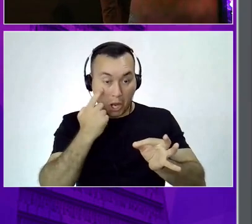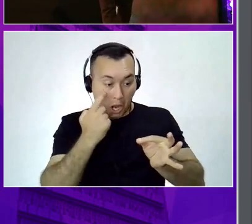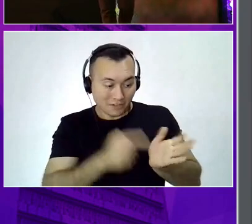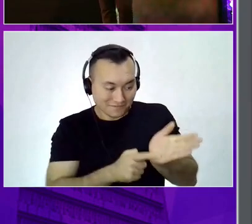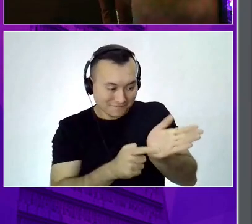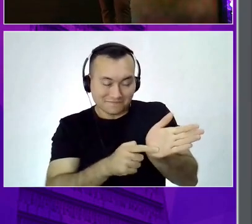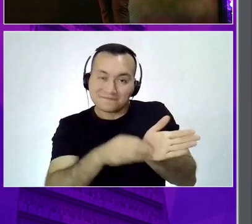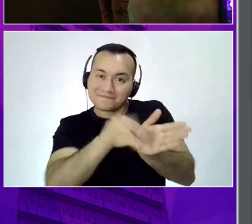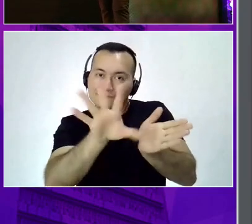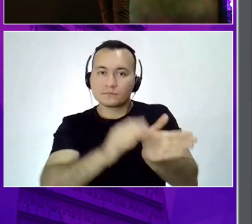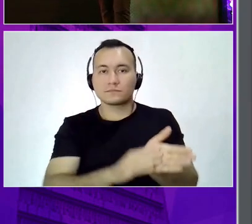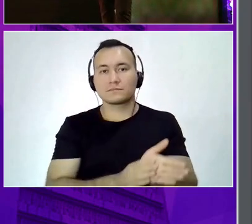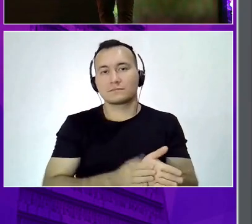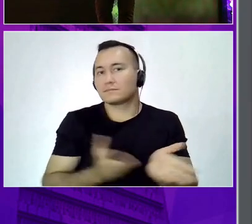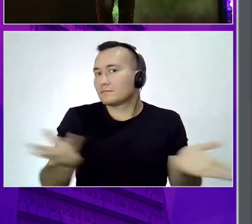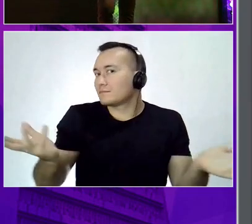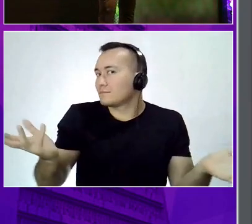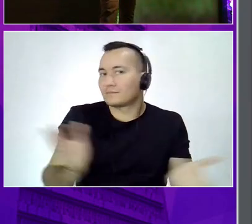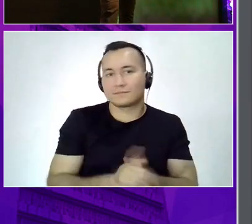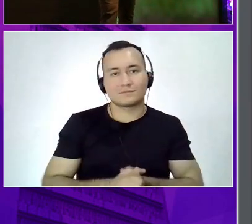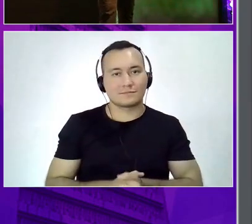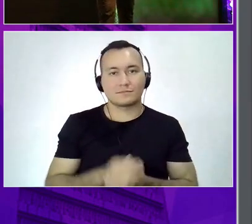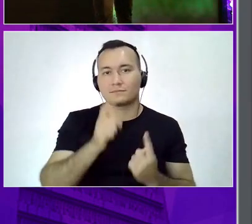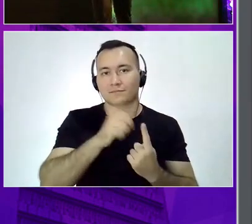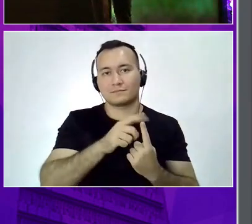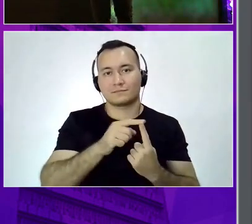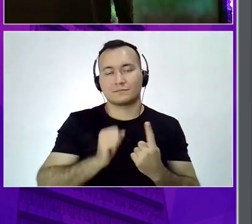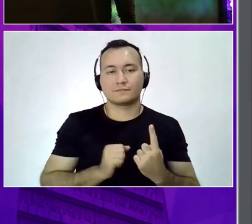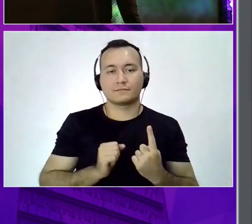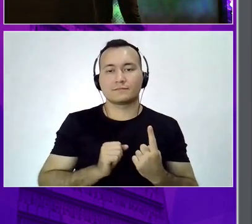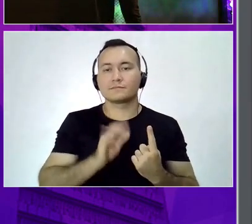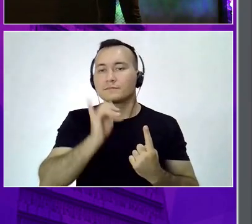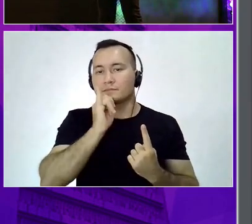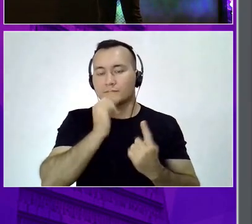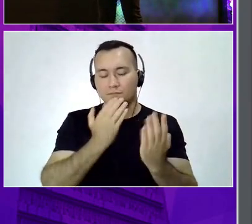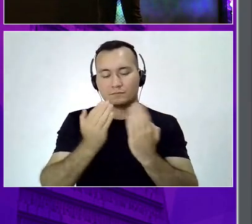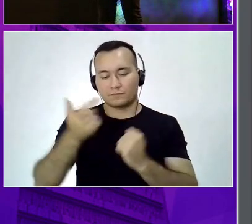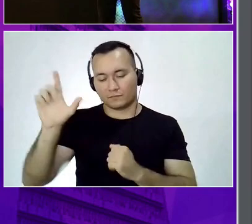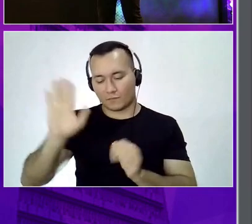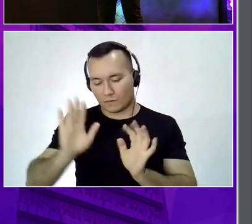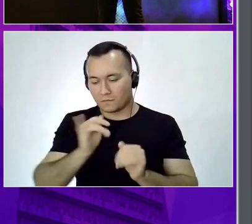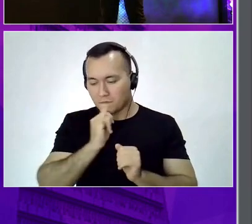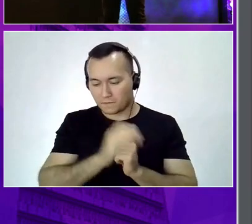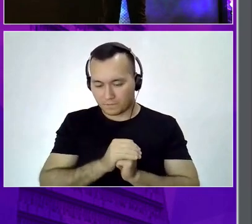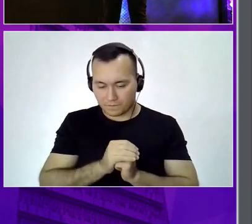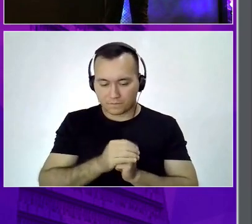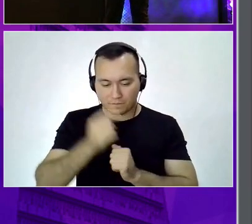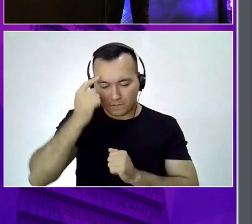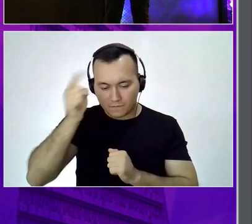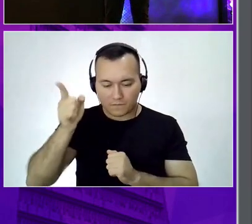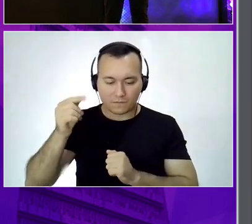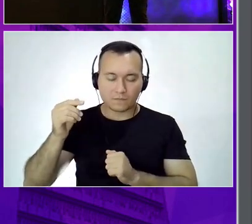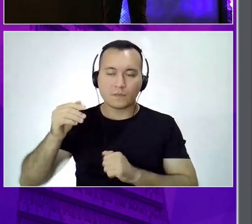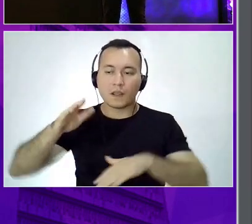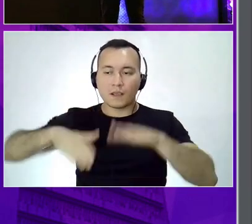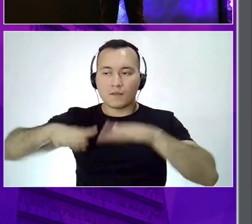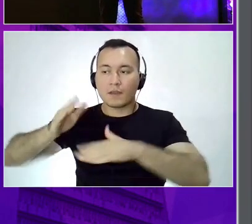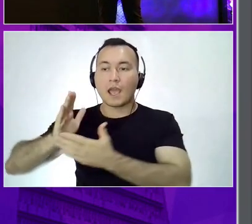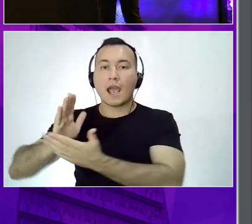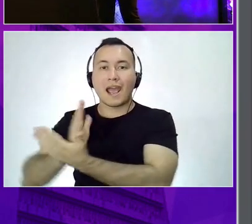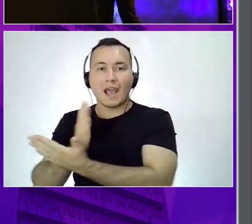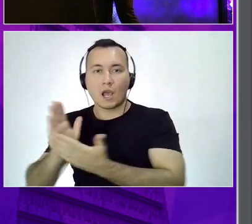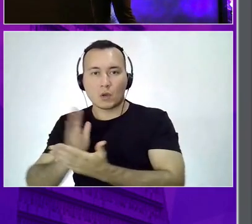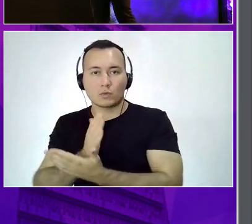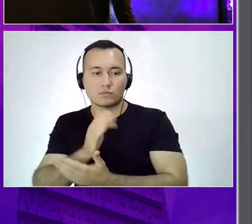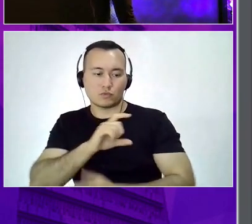Fraude em cartão de crédito. O que acontece? A pessoa tem um padrão de uso e, de repente, sai daquele padrão. Por exemplo, consumo